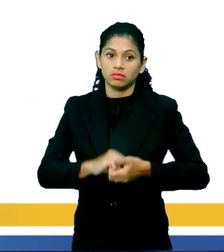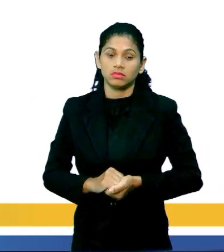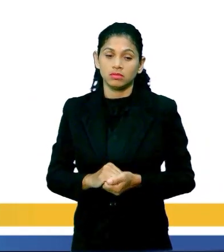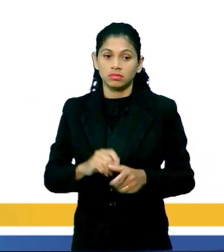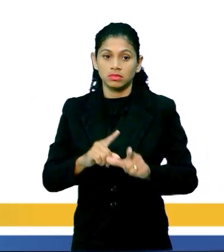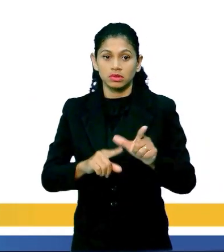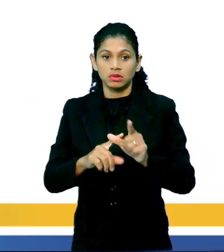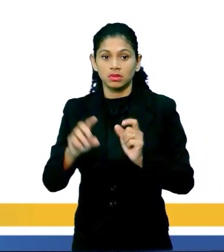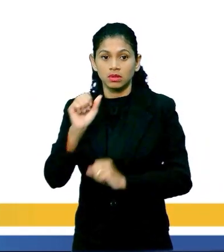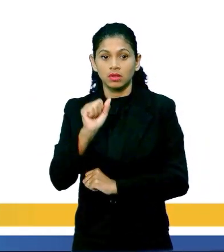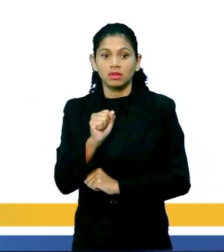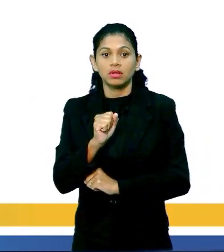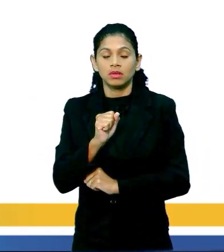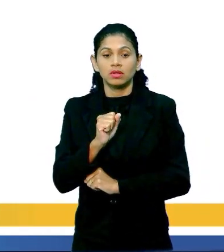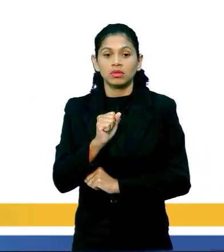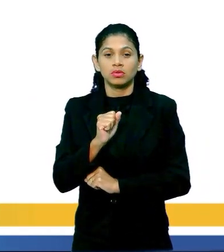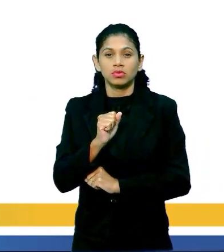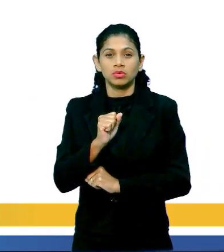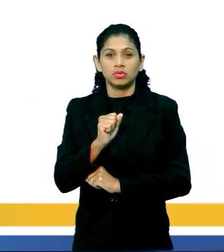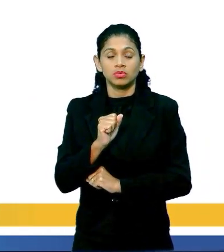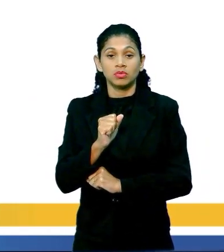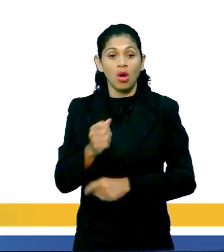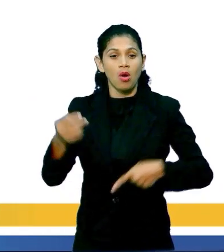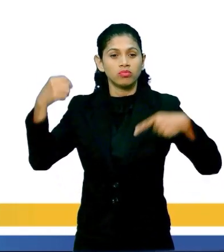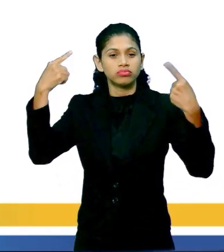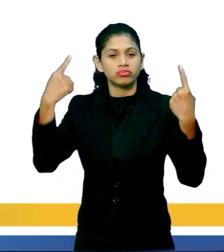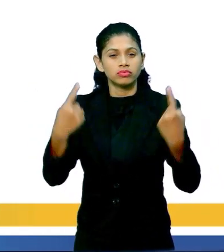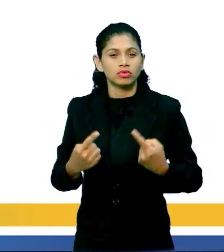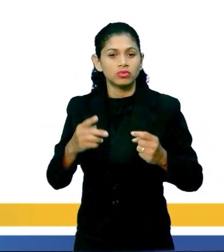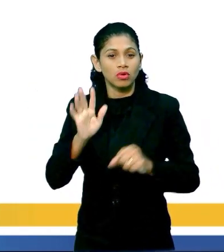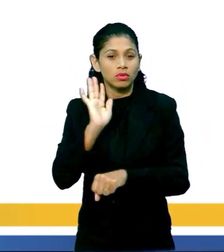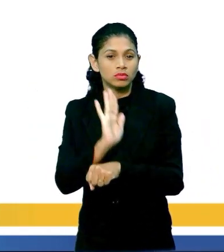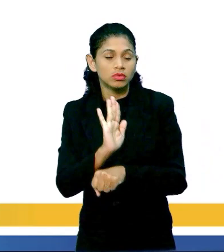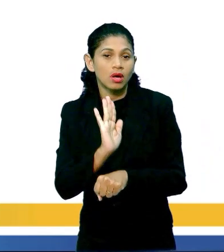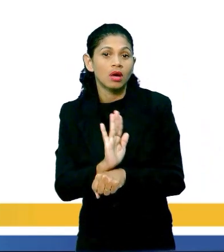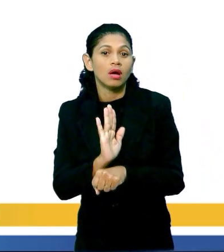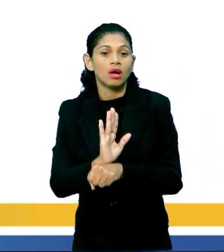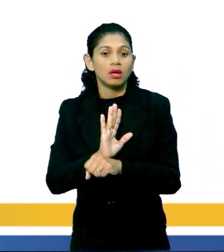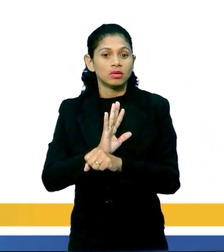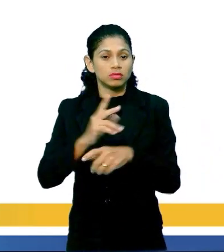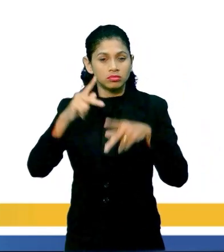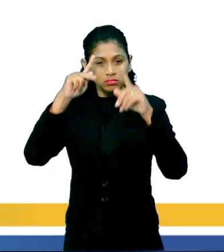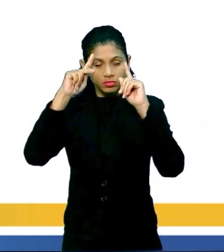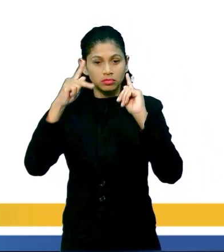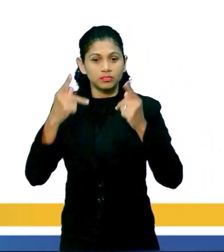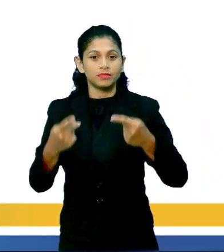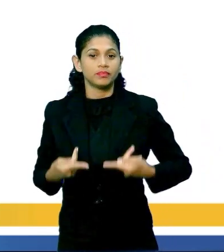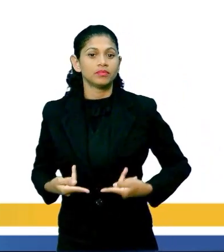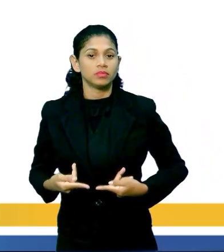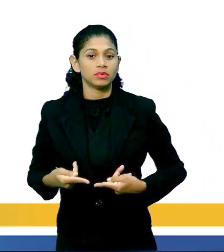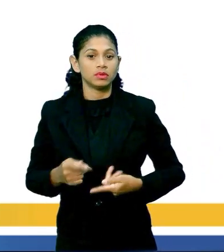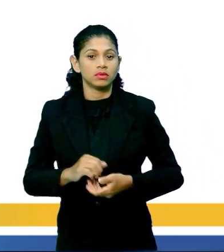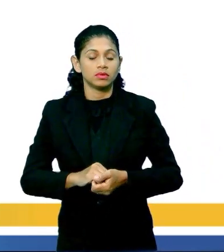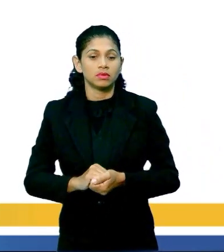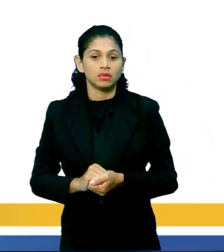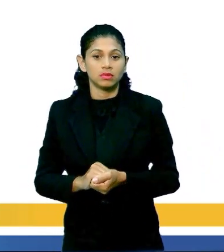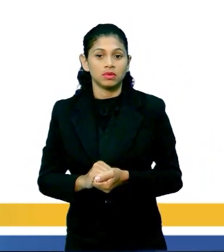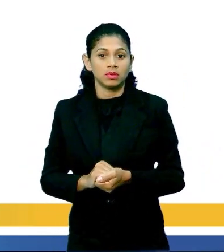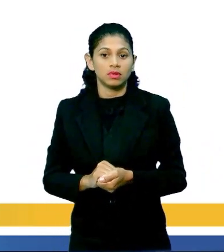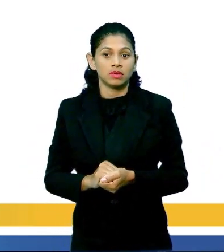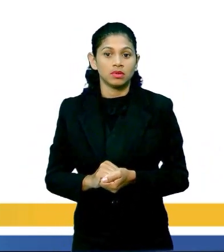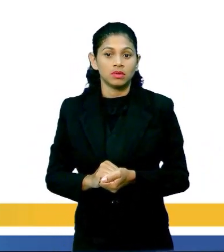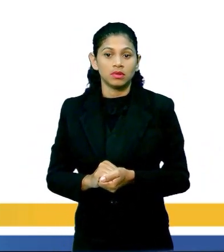em virtude da falta de financiamento público e dos gastos per capita com a saúde, educação e